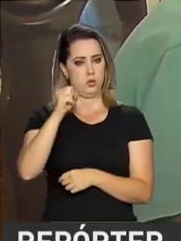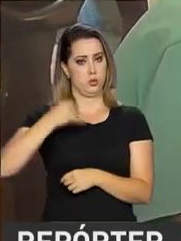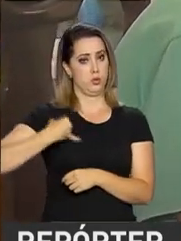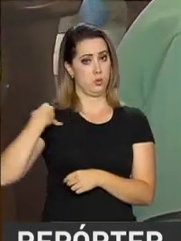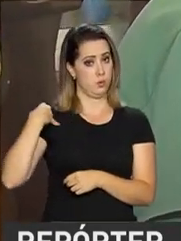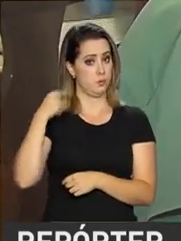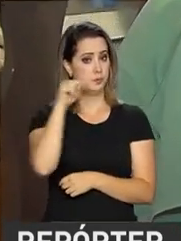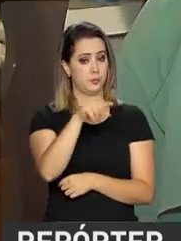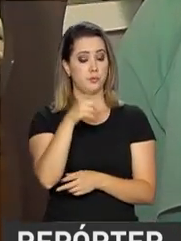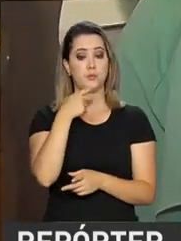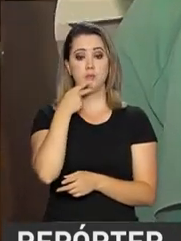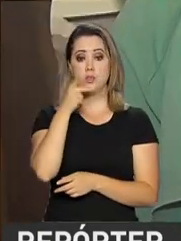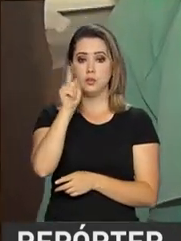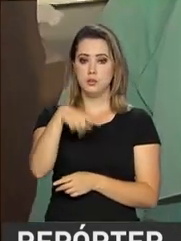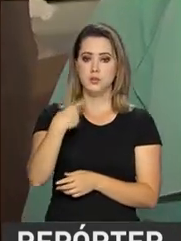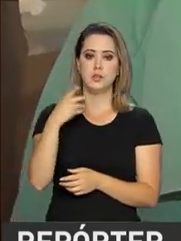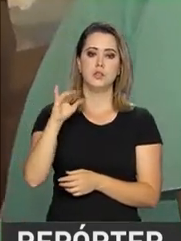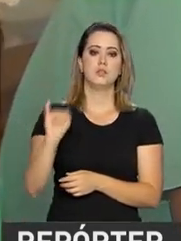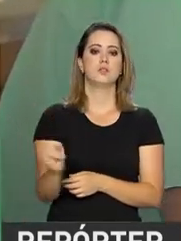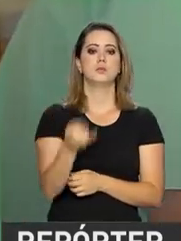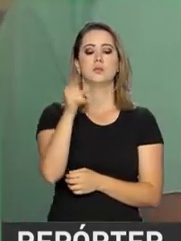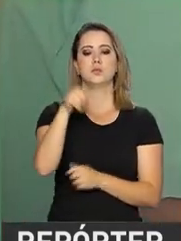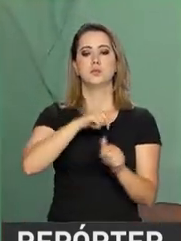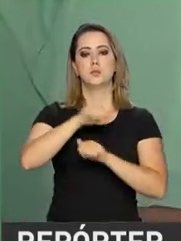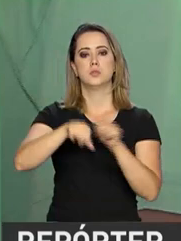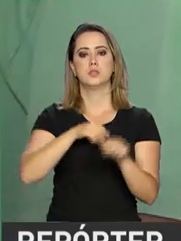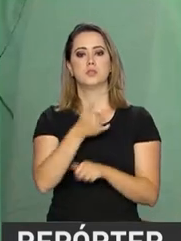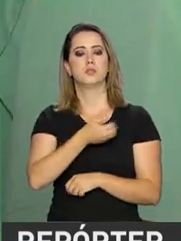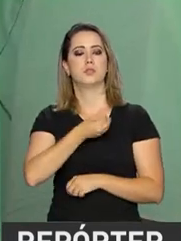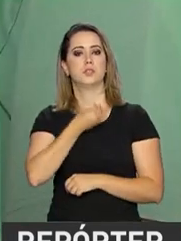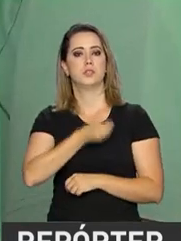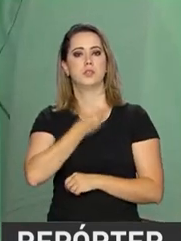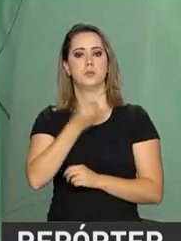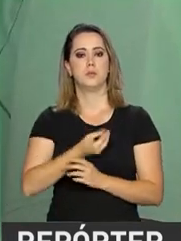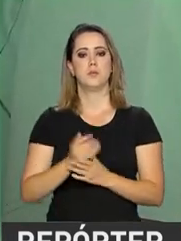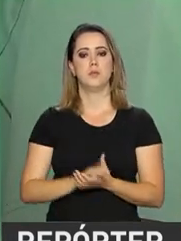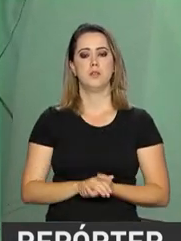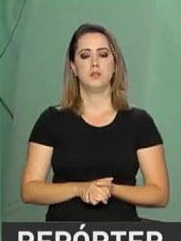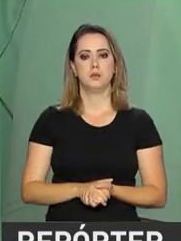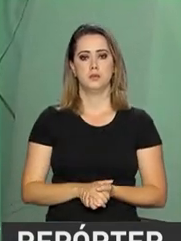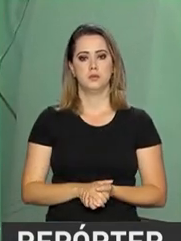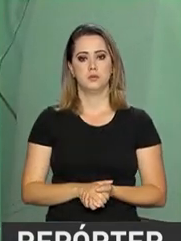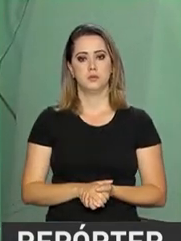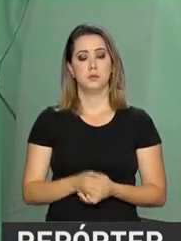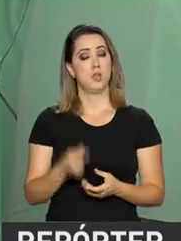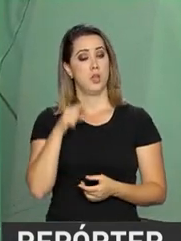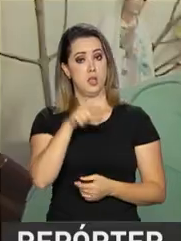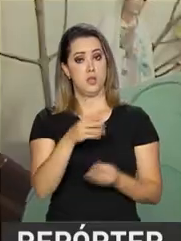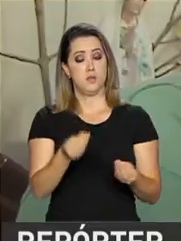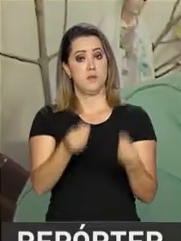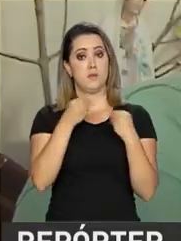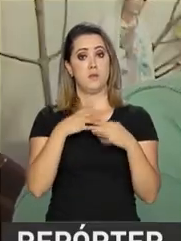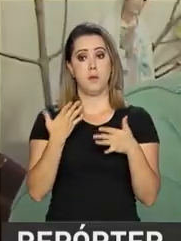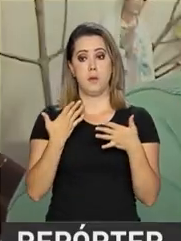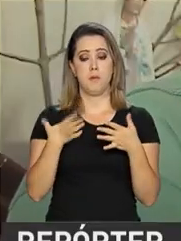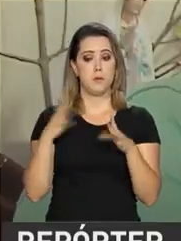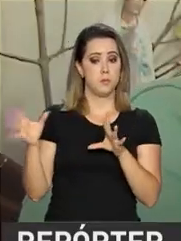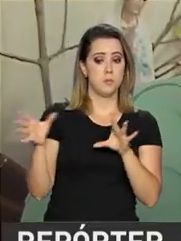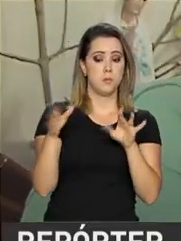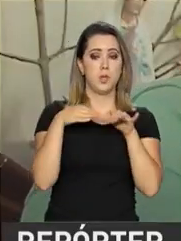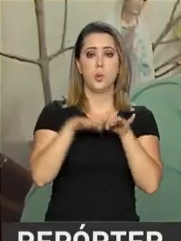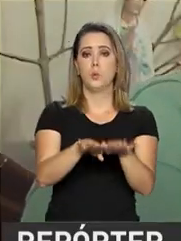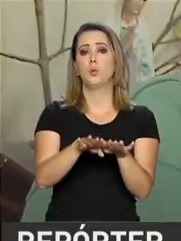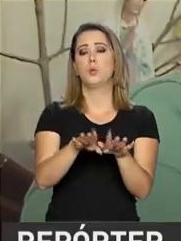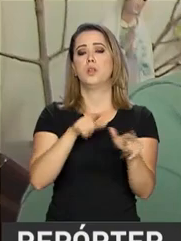eo caio garante que essa oportunidade vai mudar a sua vida e isso vai me encaixar na no mercado de